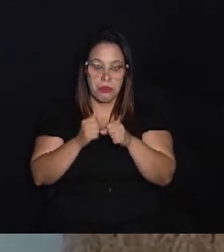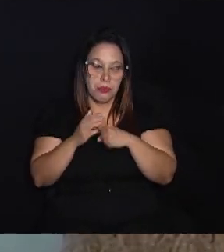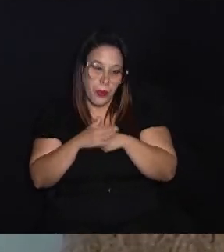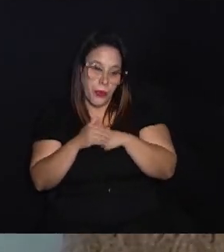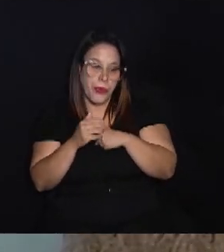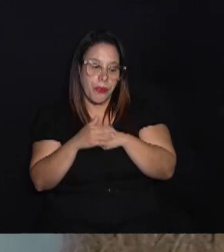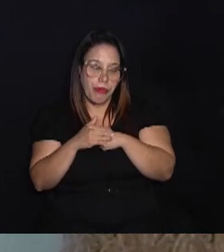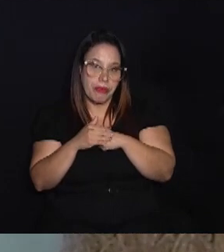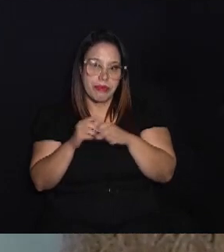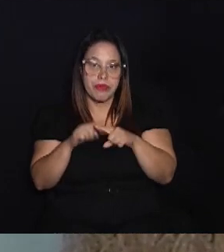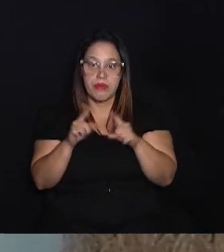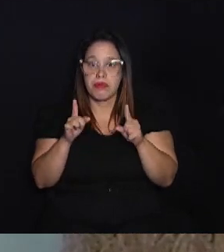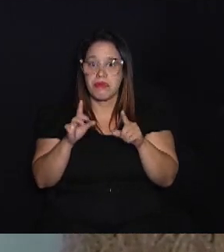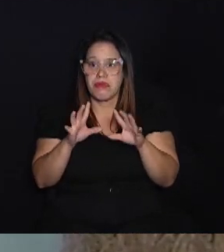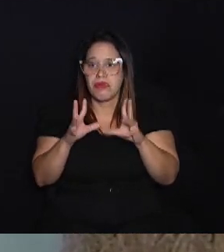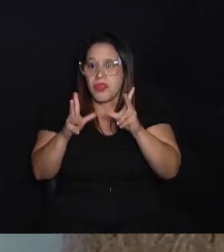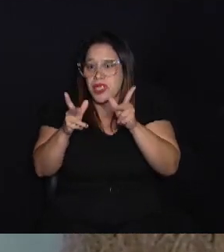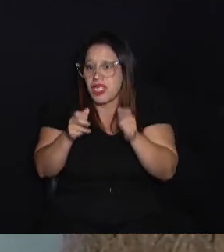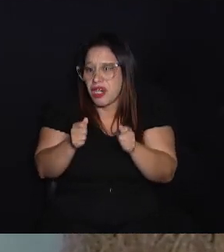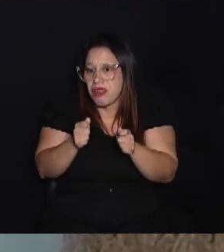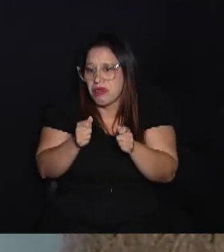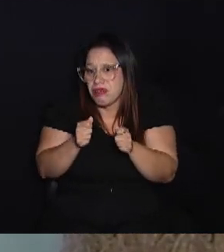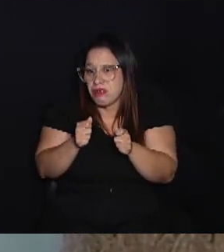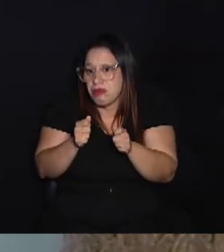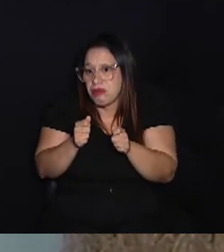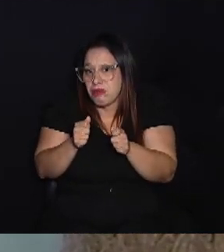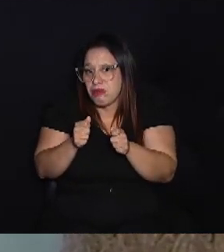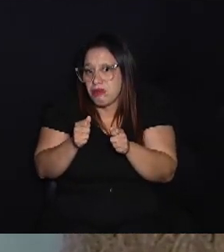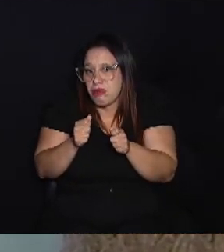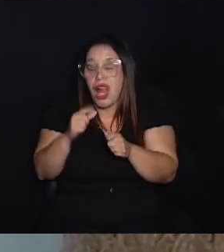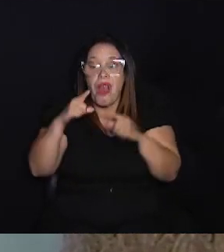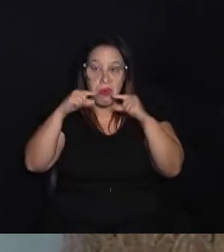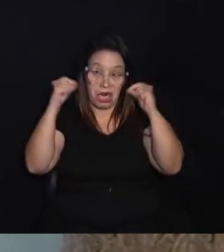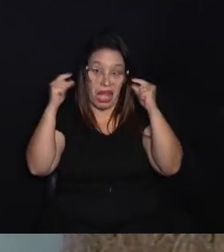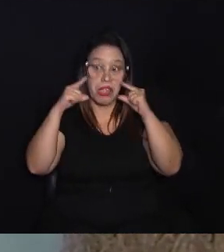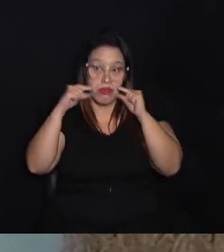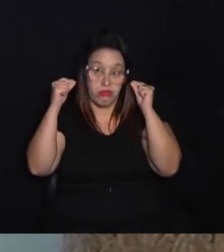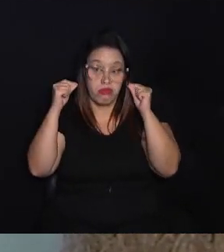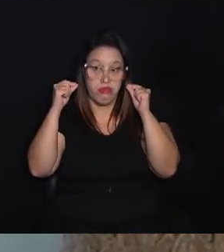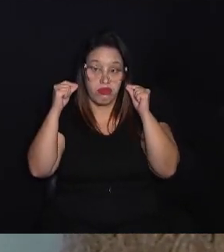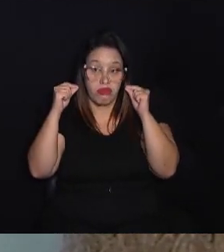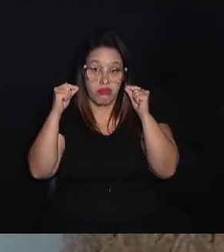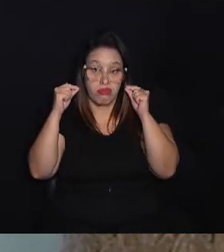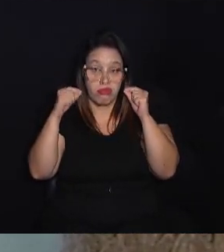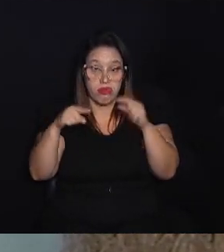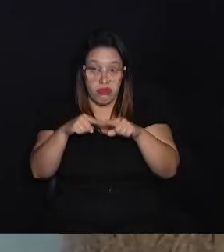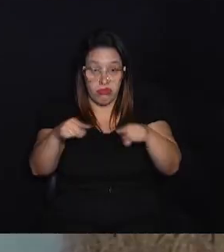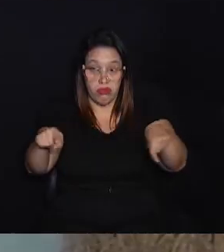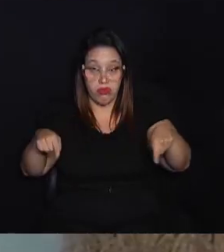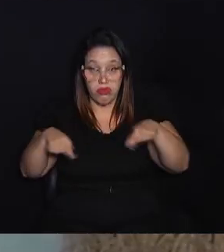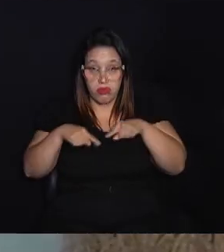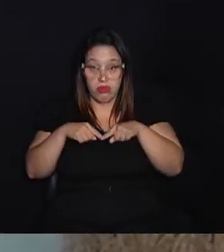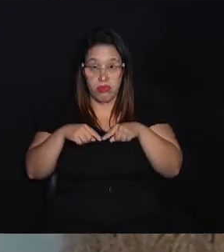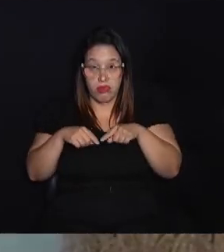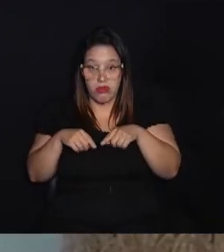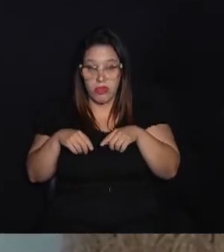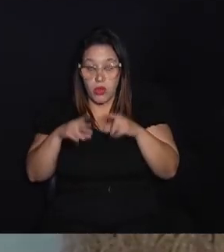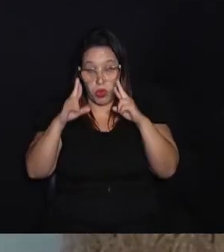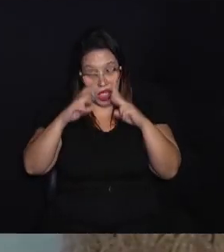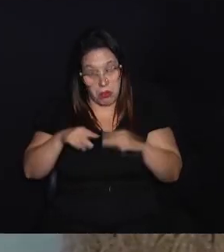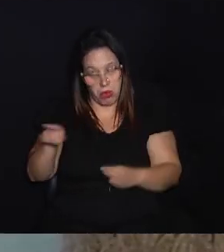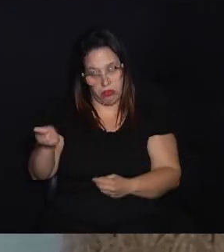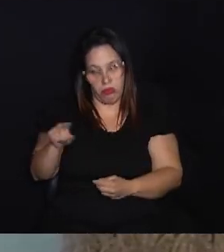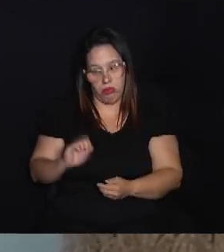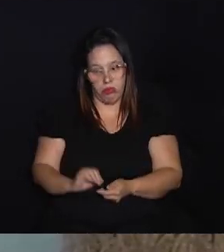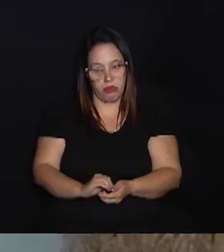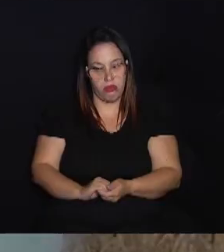né? Mas de modo geral, a gente poderia comparar mais a um gato, tá? Que é um animal que vai estar no ambiente, ele tem a interação, o respeito dele, ele vai